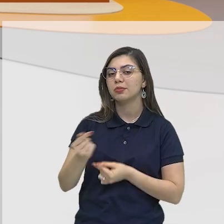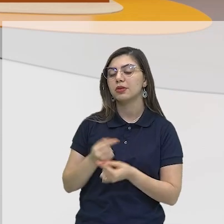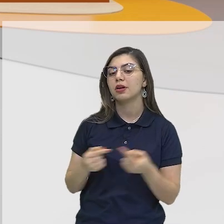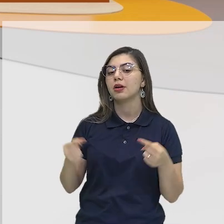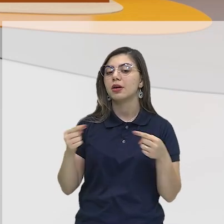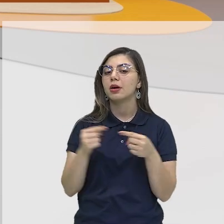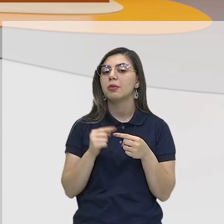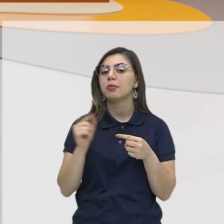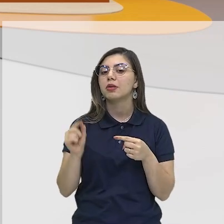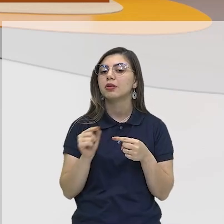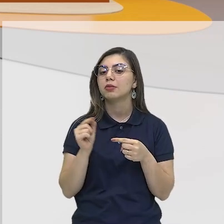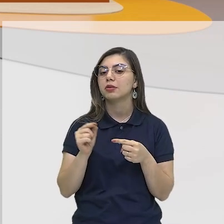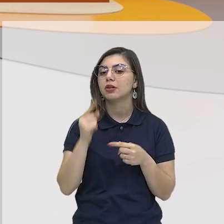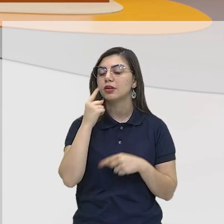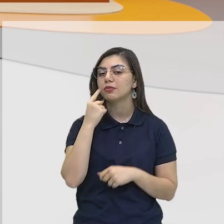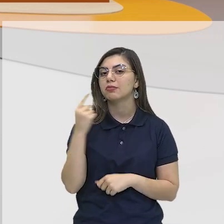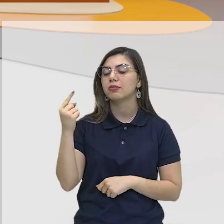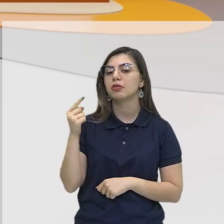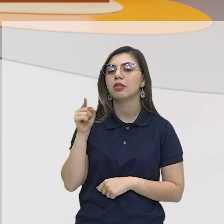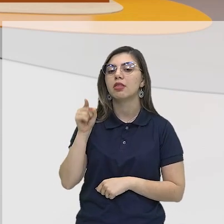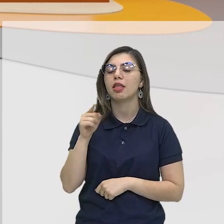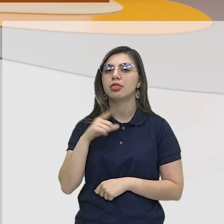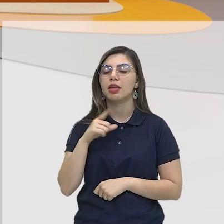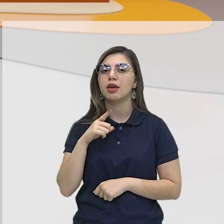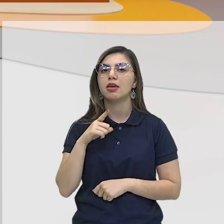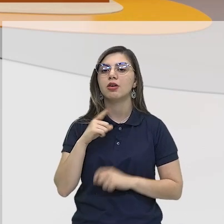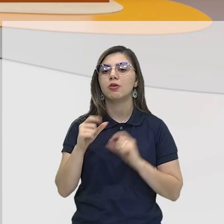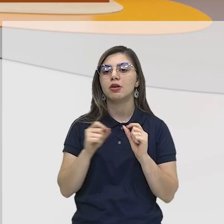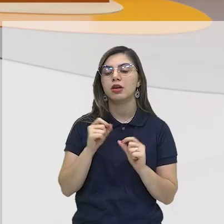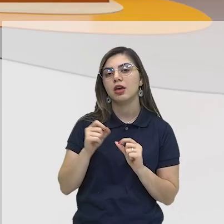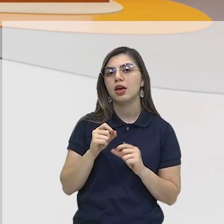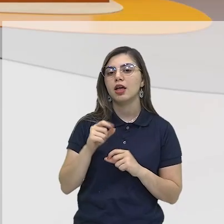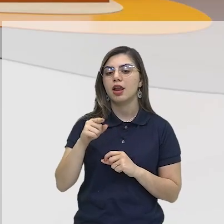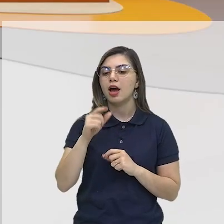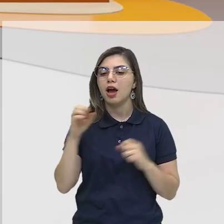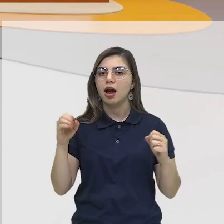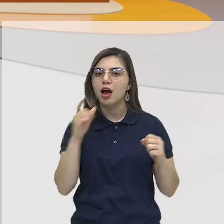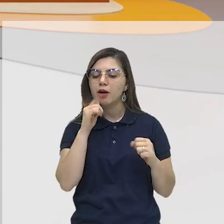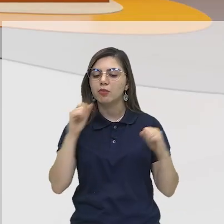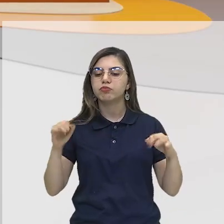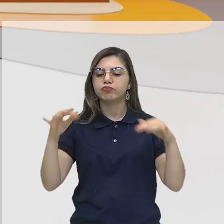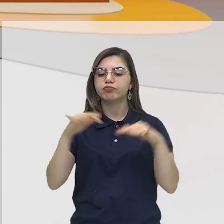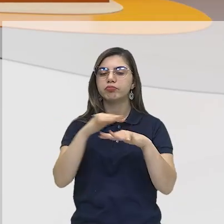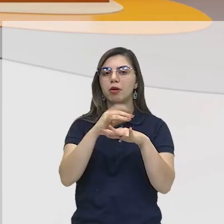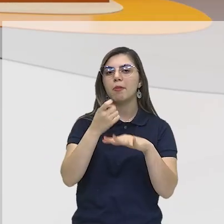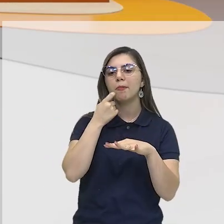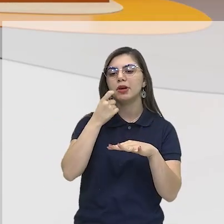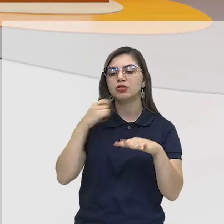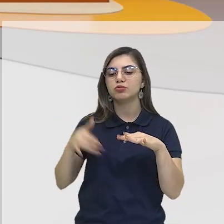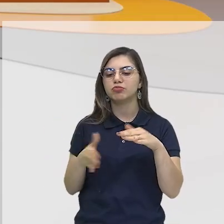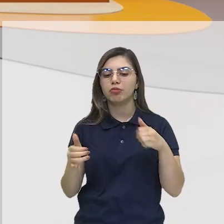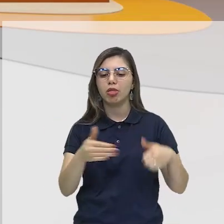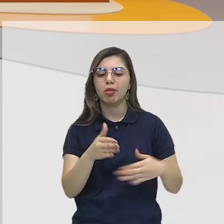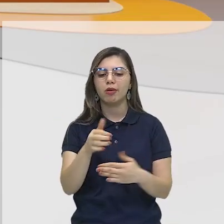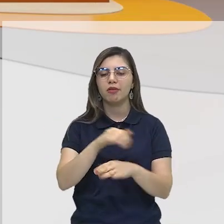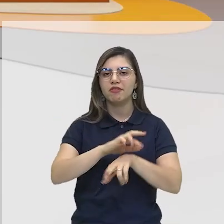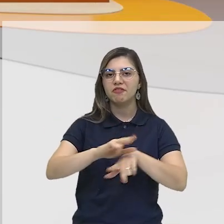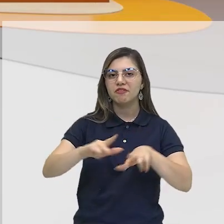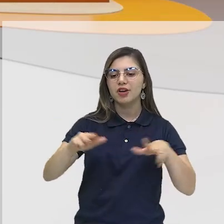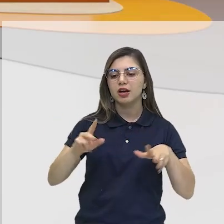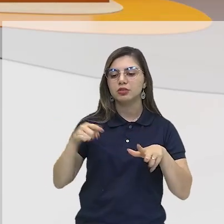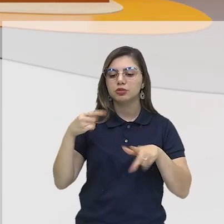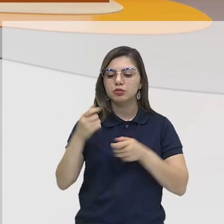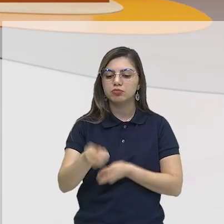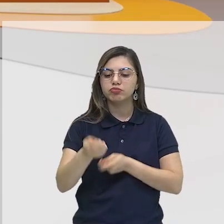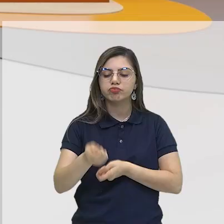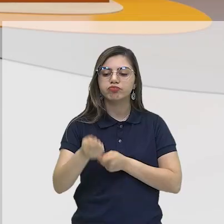a atividade de captura de peixes e outros animais aquáticos. Porque não vamos estar falando apenas da